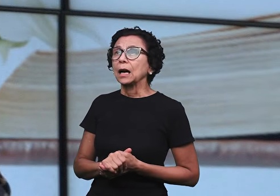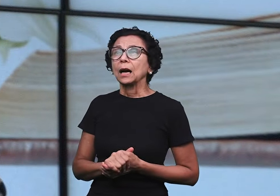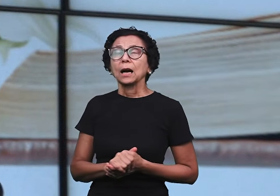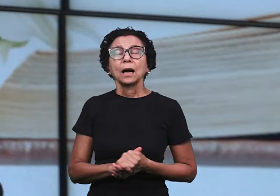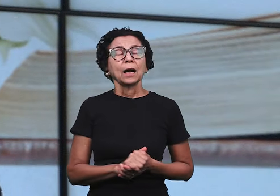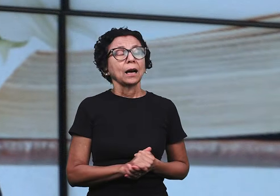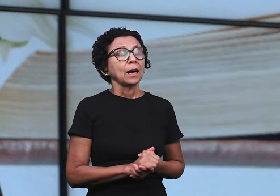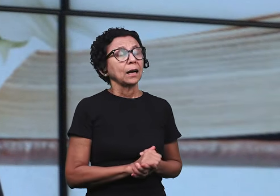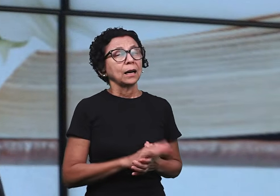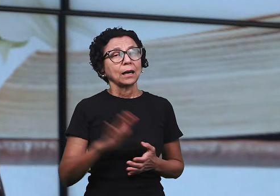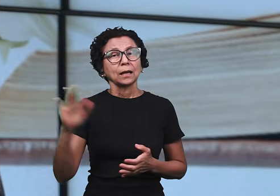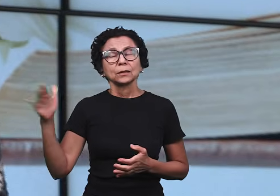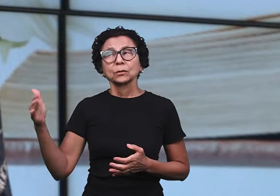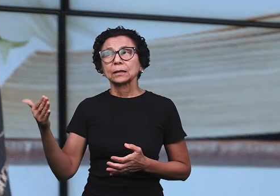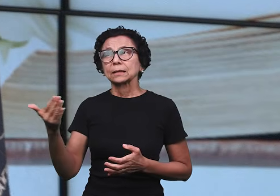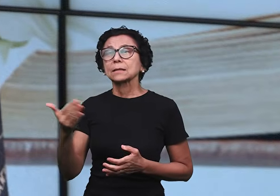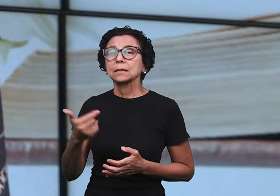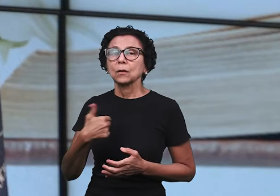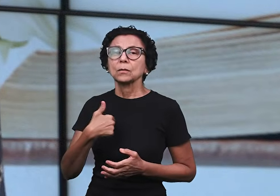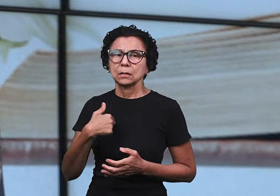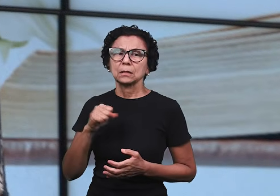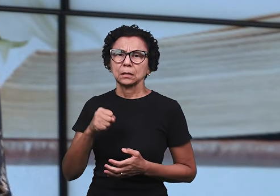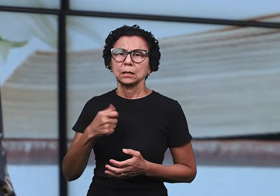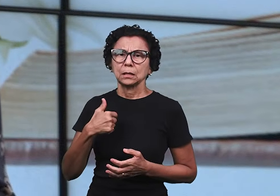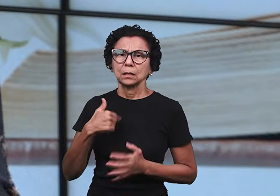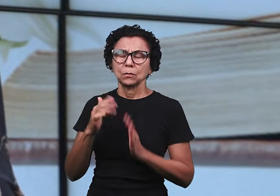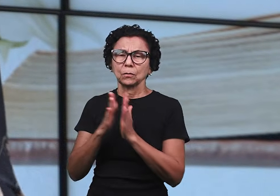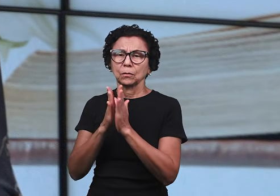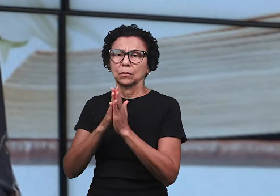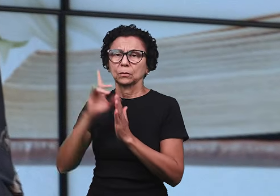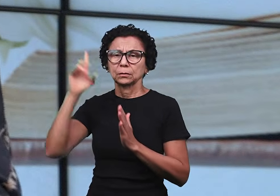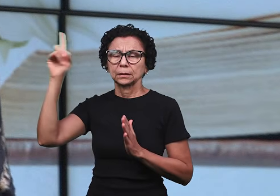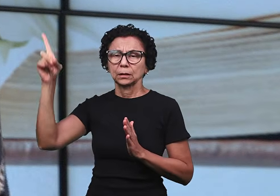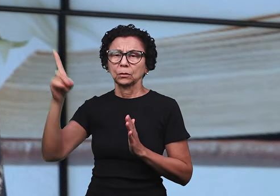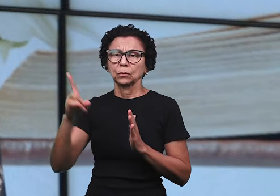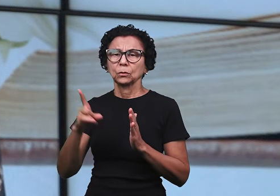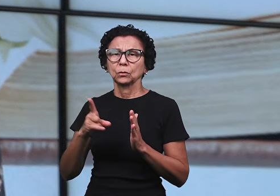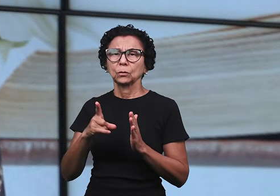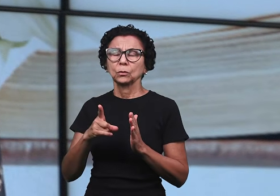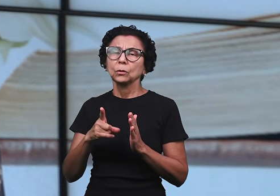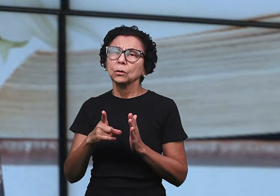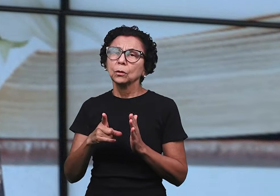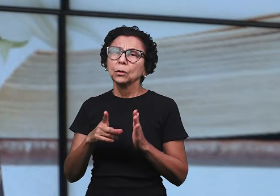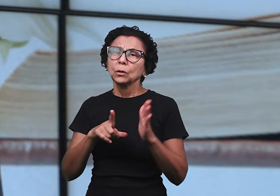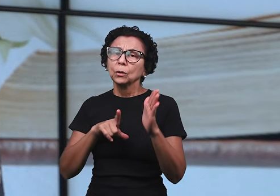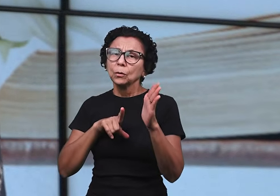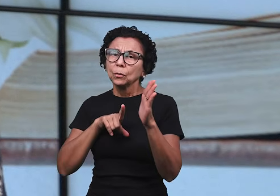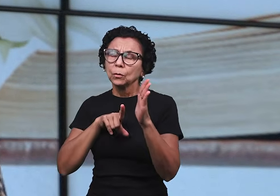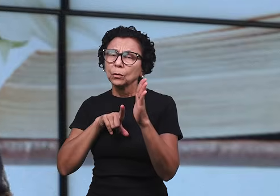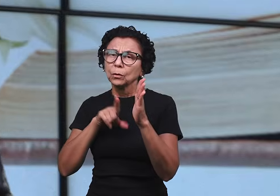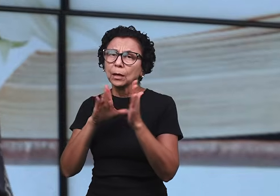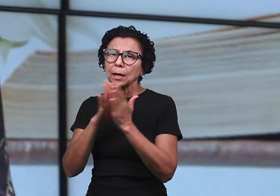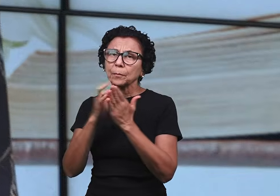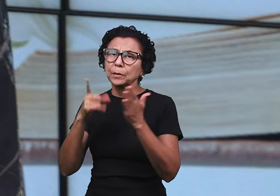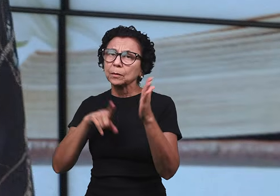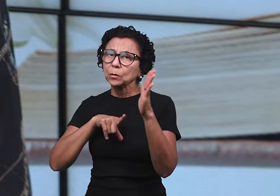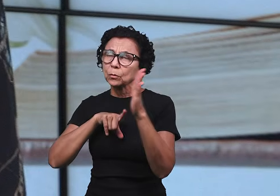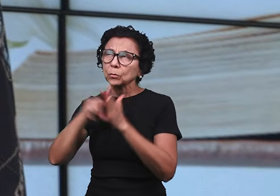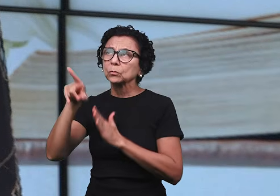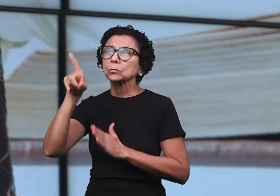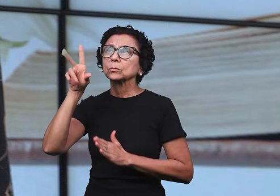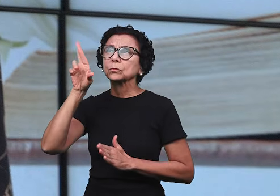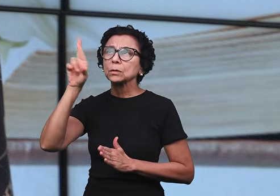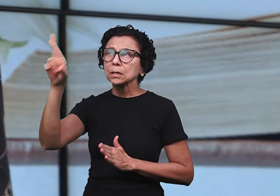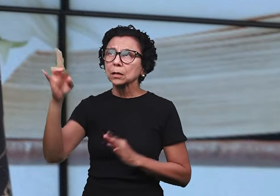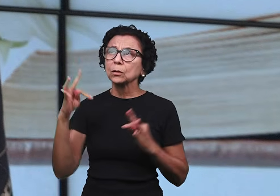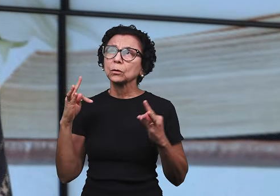eu consulto tudo ao Senhor, eu oro ao Senhor, me submeto à vontade do Senhor, mas eu não tenho tempo para servir